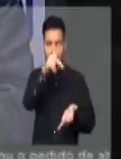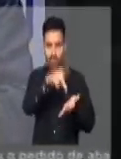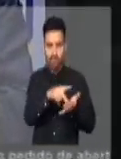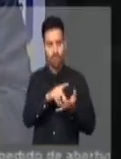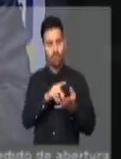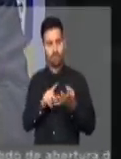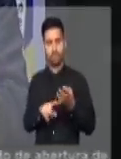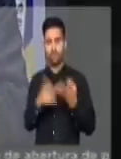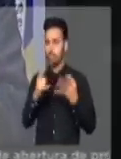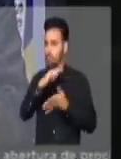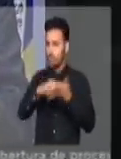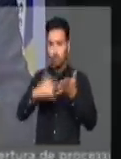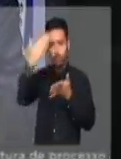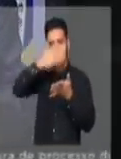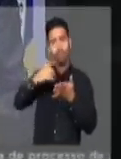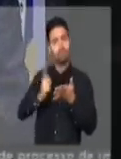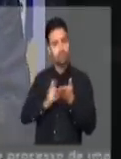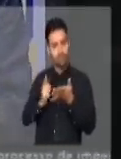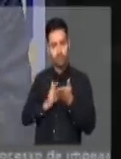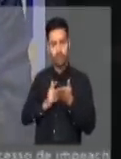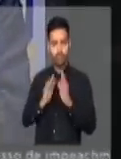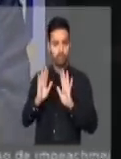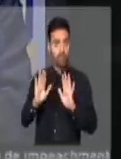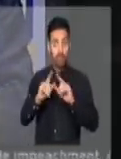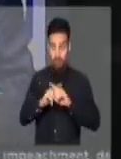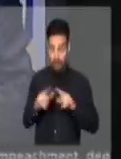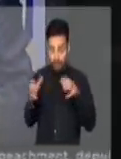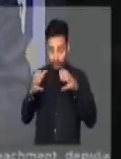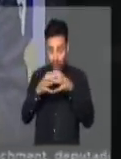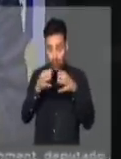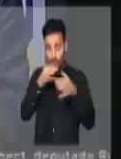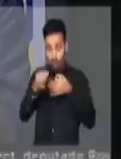à divergência está preservado na bancada do PR.